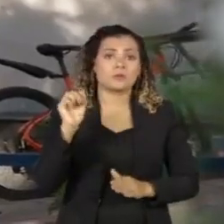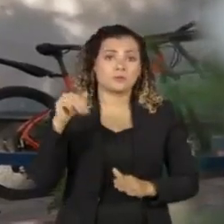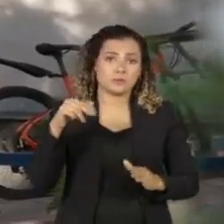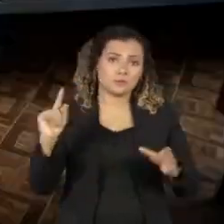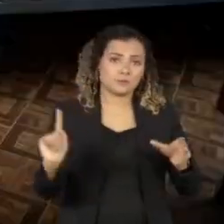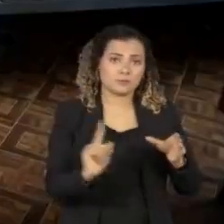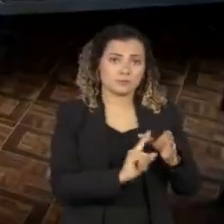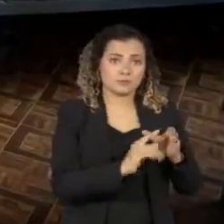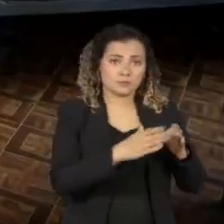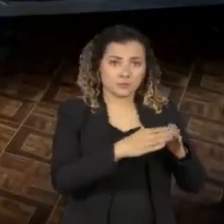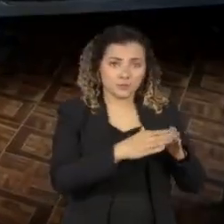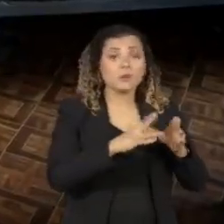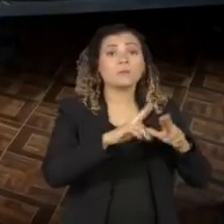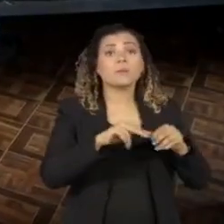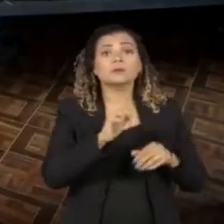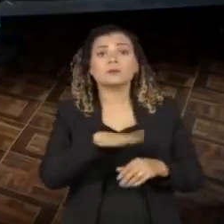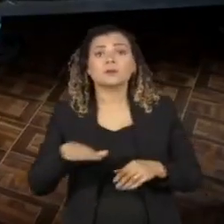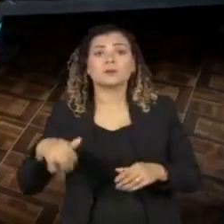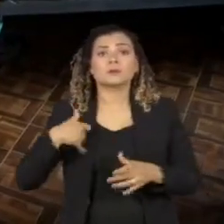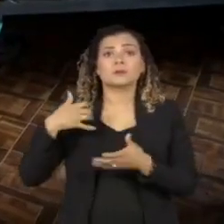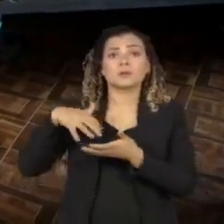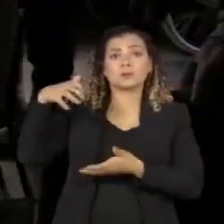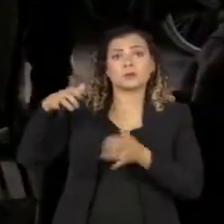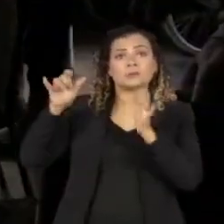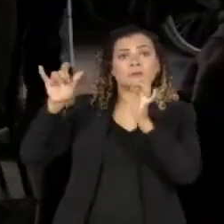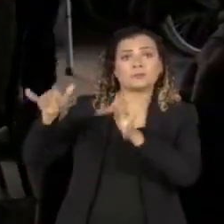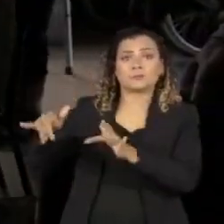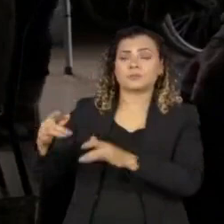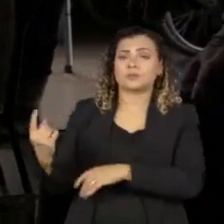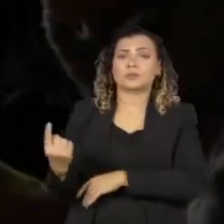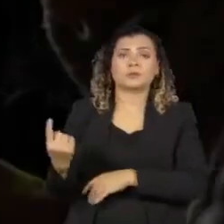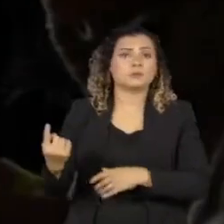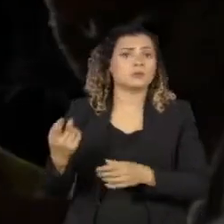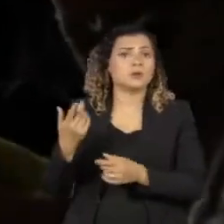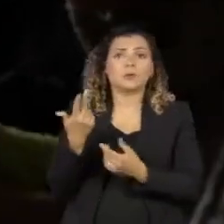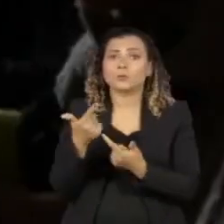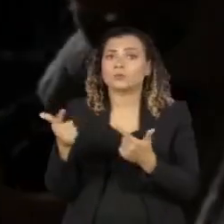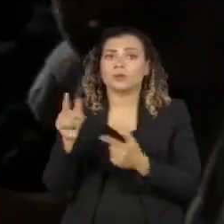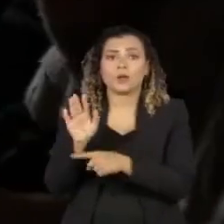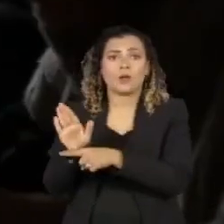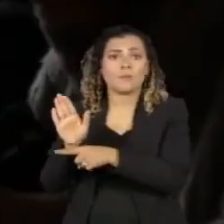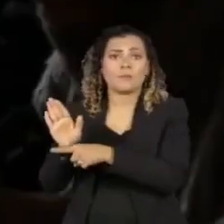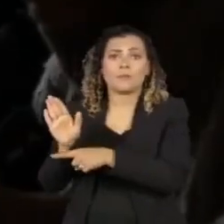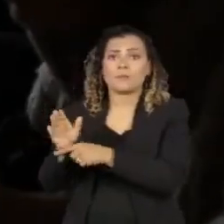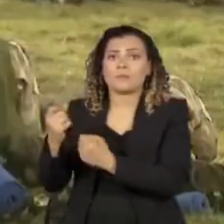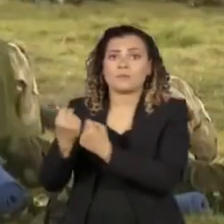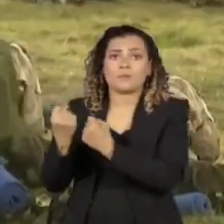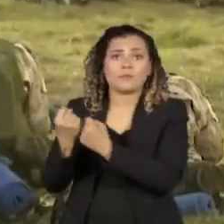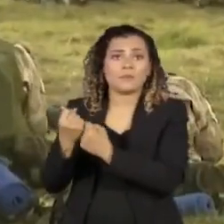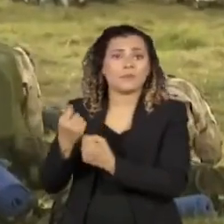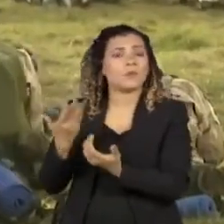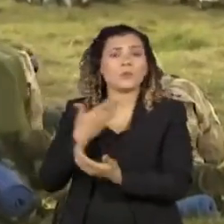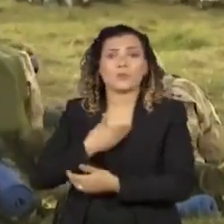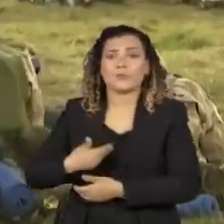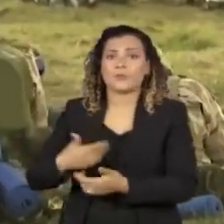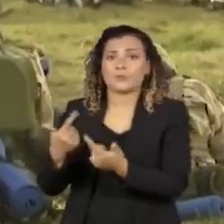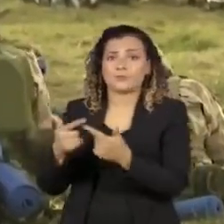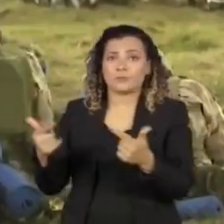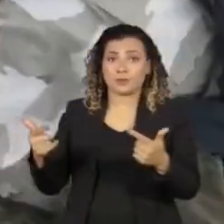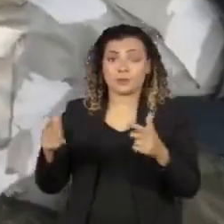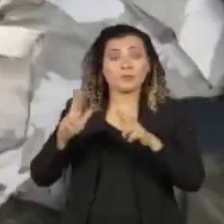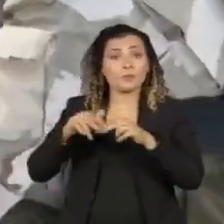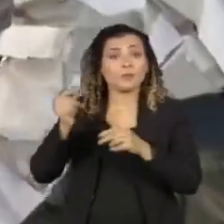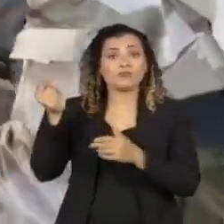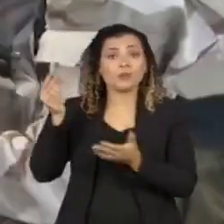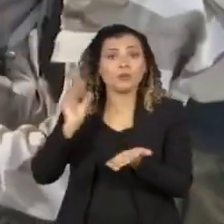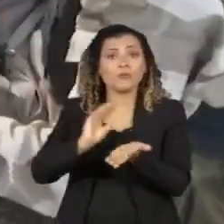atacadas crianças e idosos estão abandonados sem assistência nenhuma do governo de Kiev o investimento vai